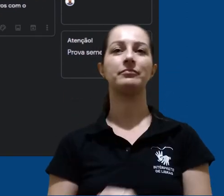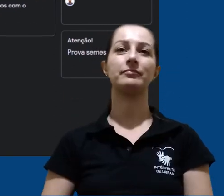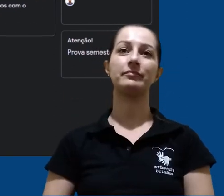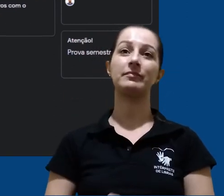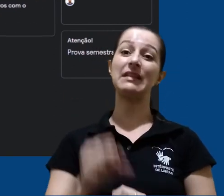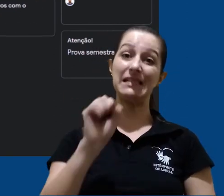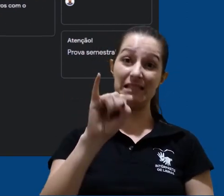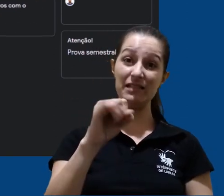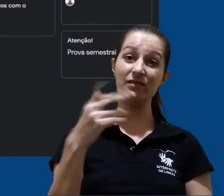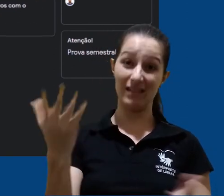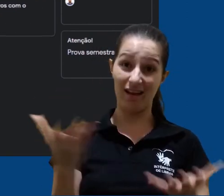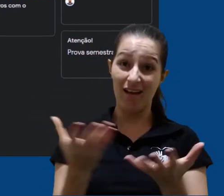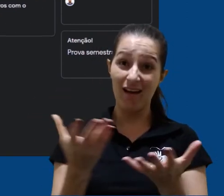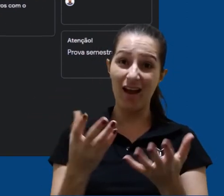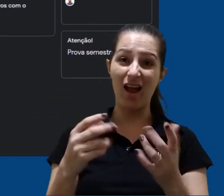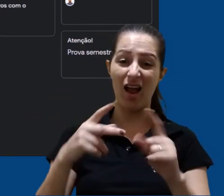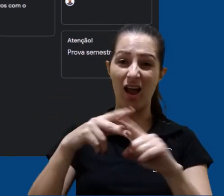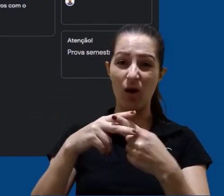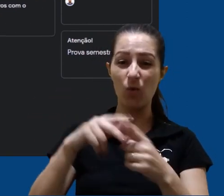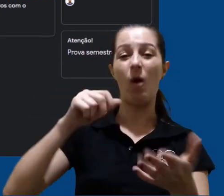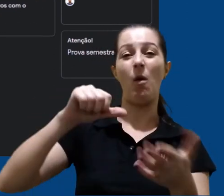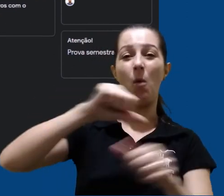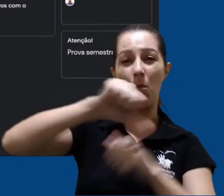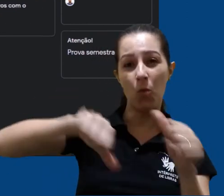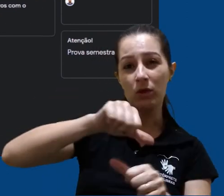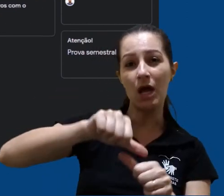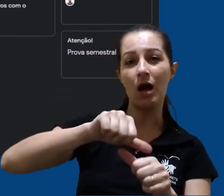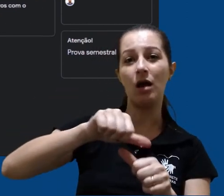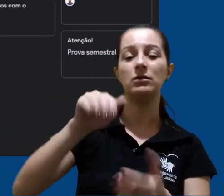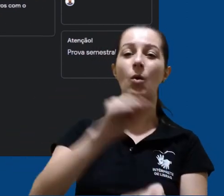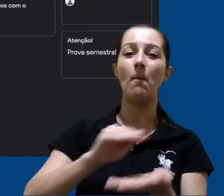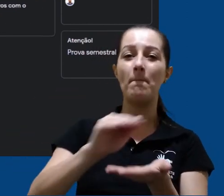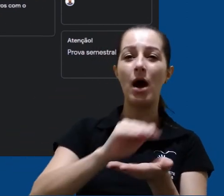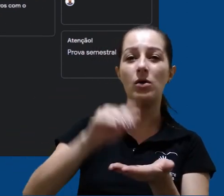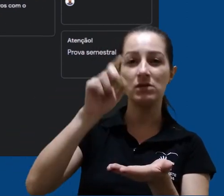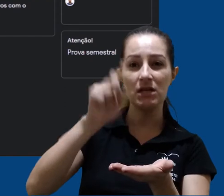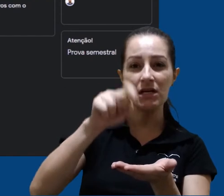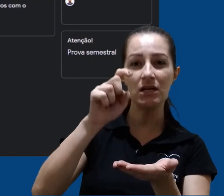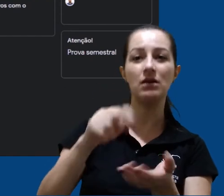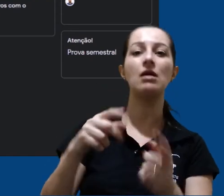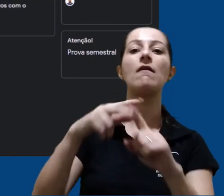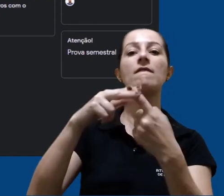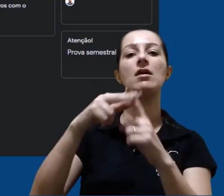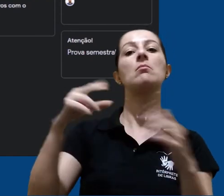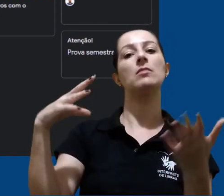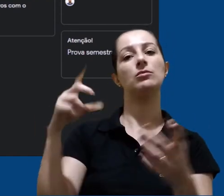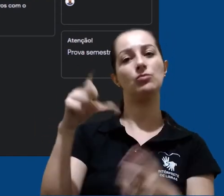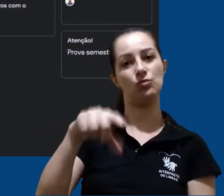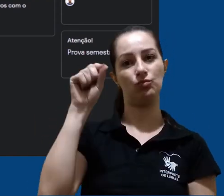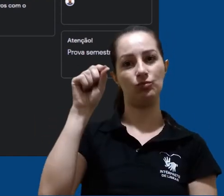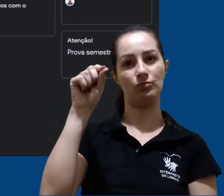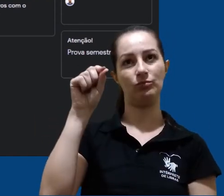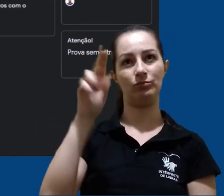Caso você queira editar uma nota, posicione o mouse sobre ela e escolha uma das opções de ferramentas.